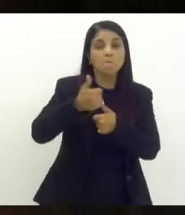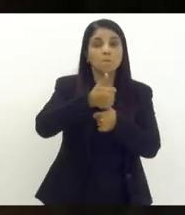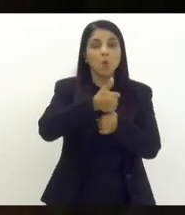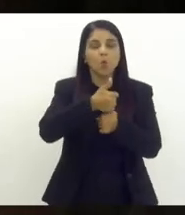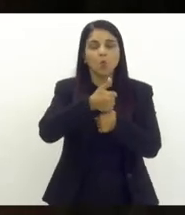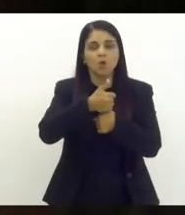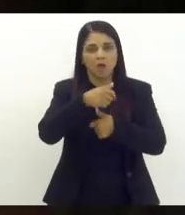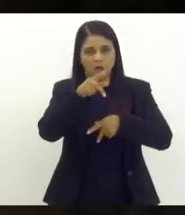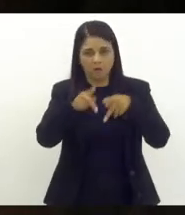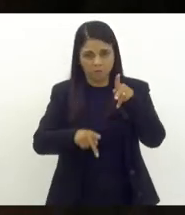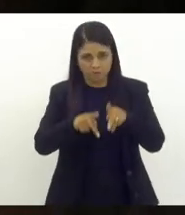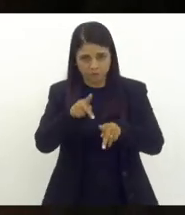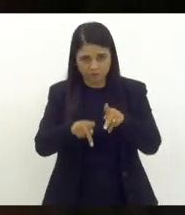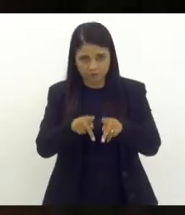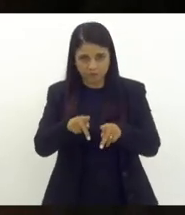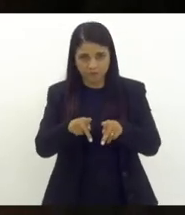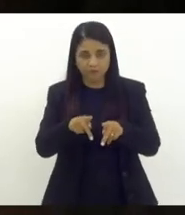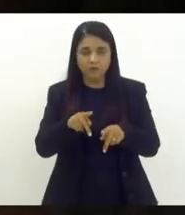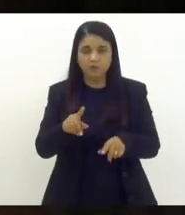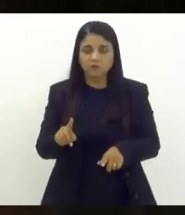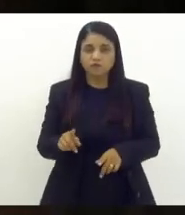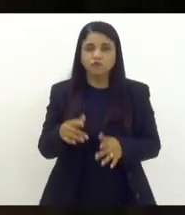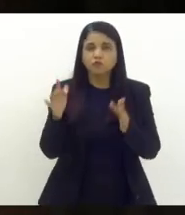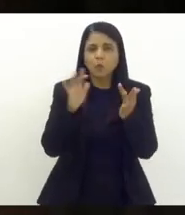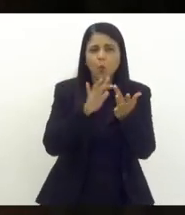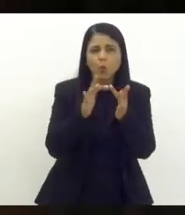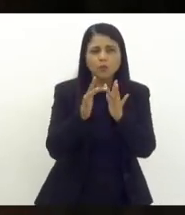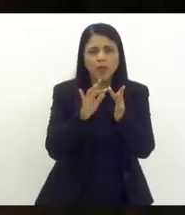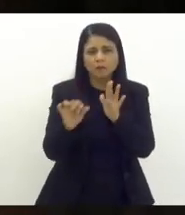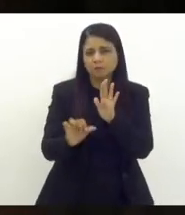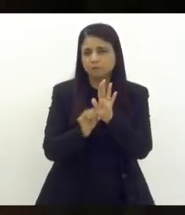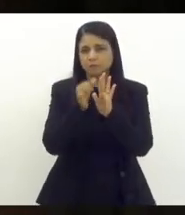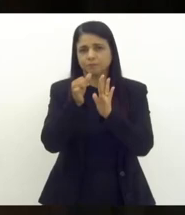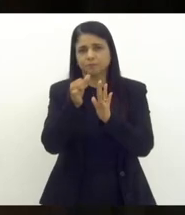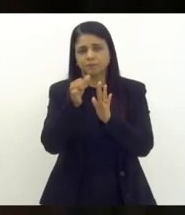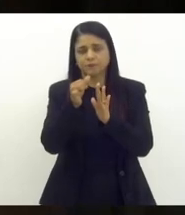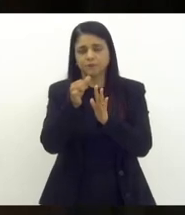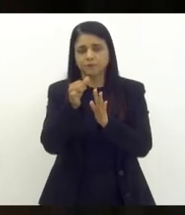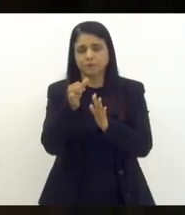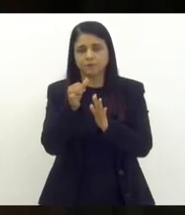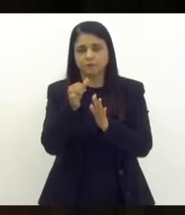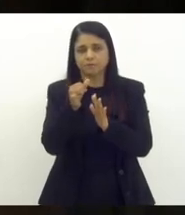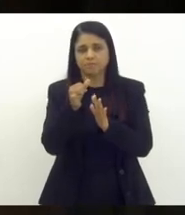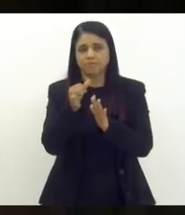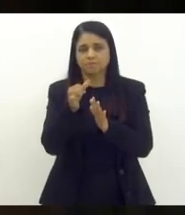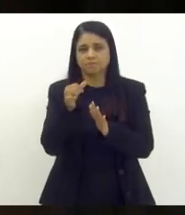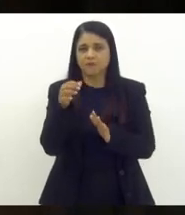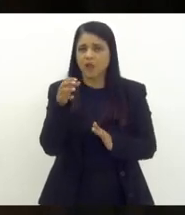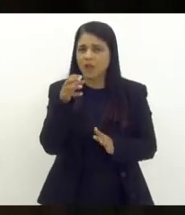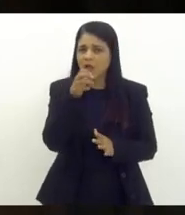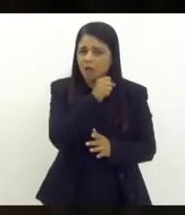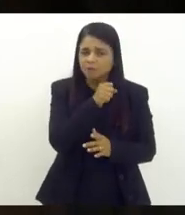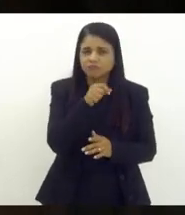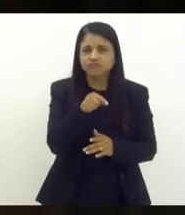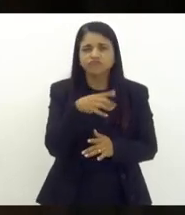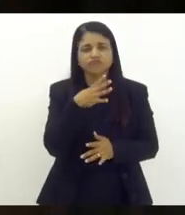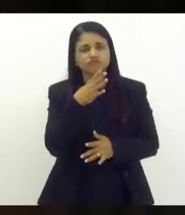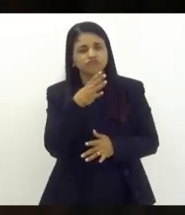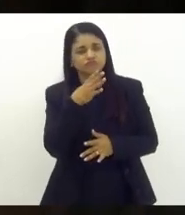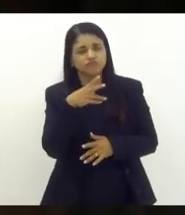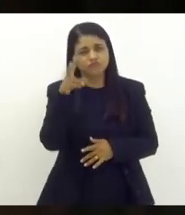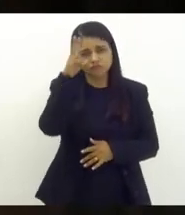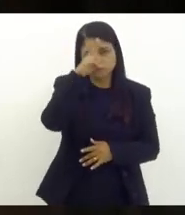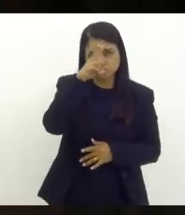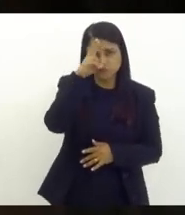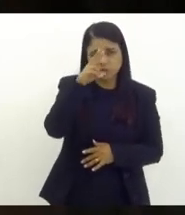e quando nós tivemos o primeiro contato e de imediato conhecendo um pouco da história